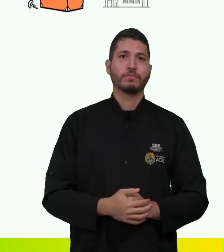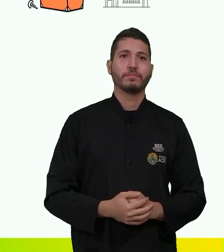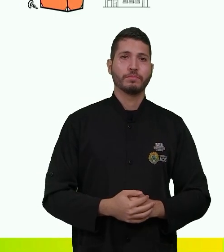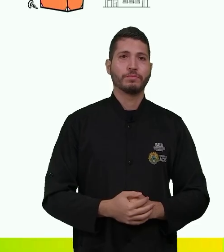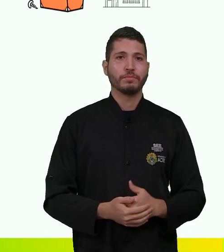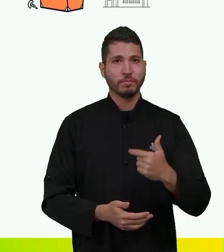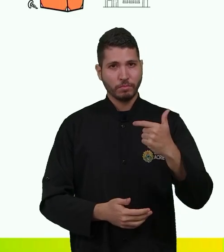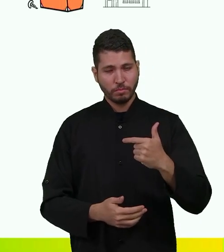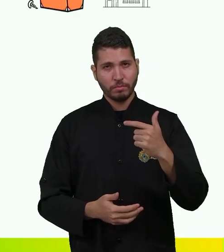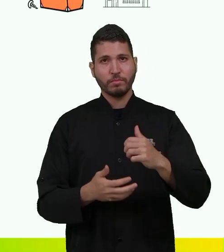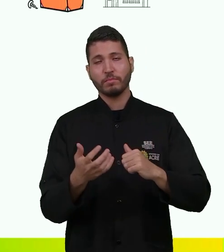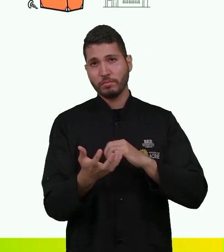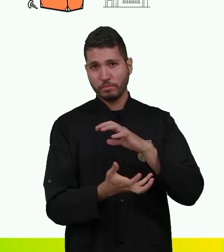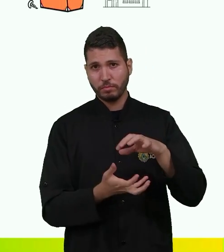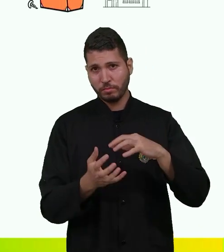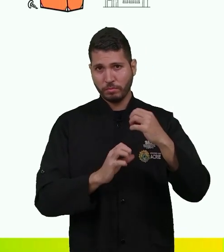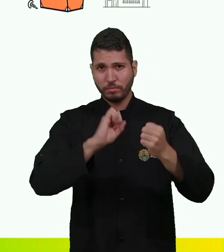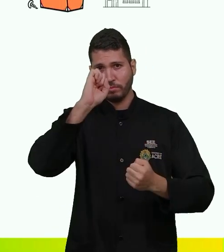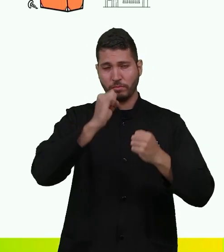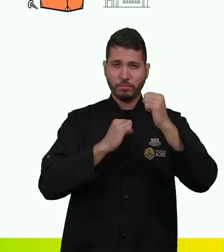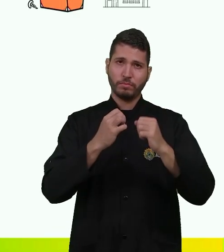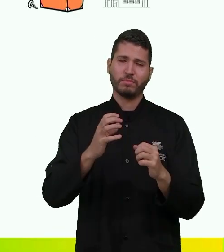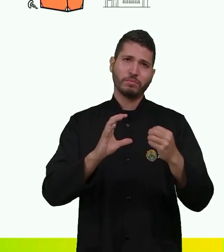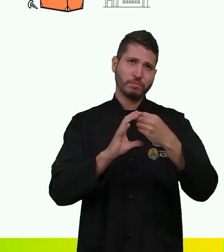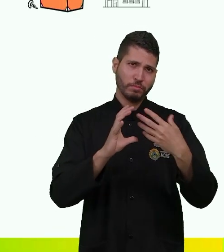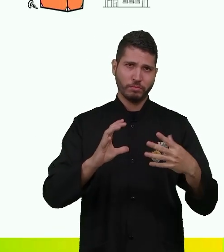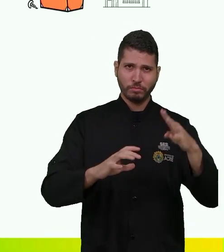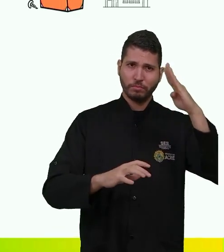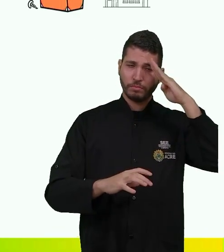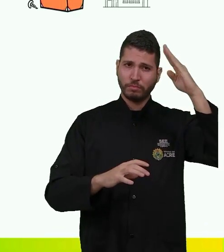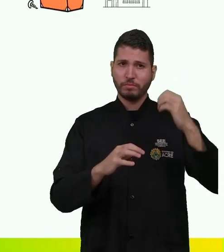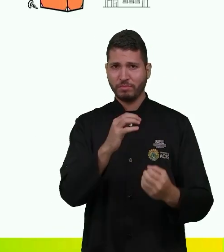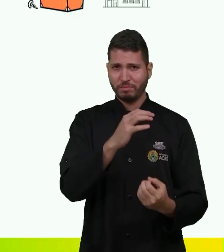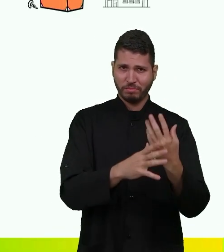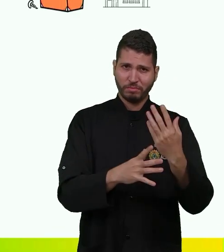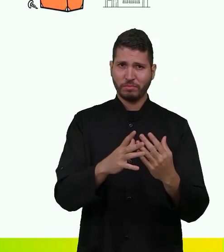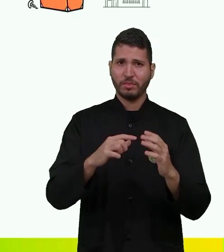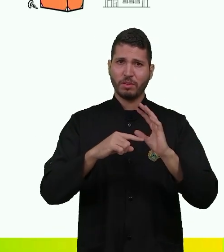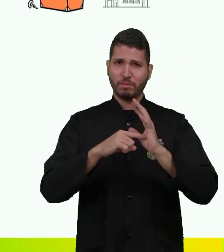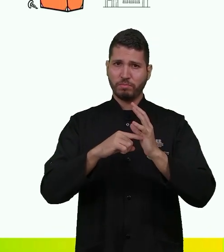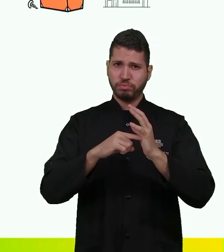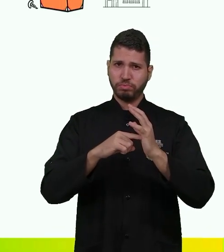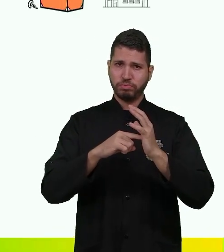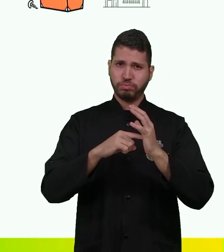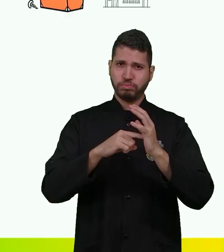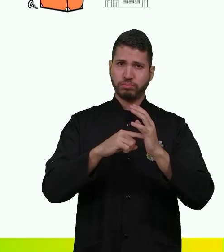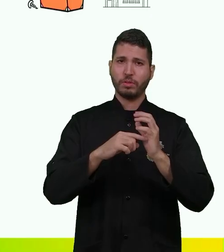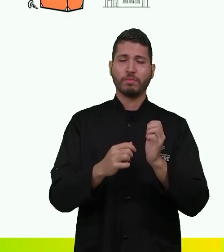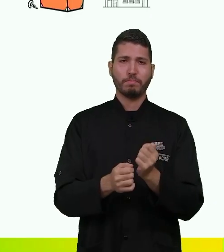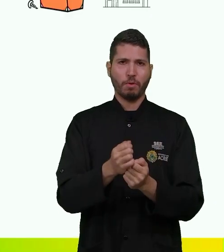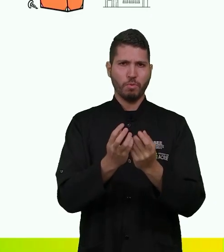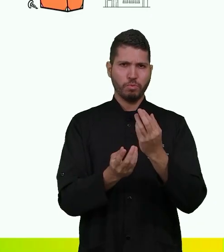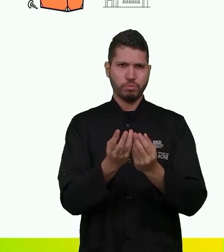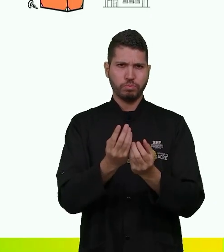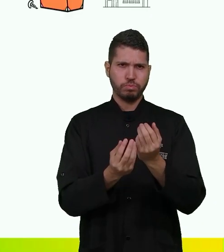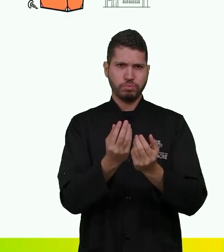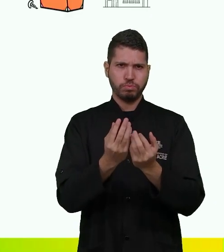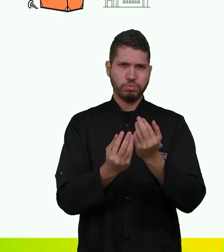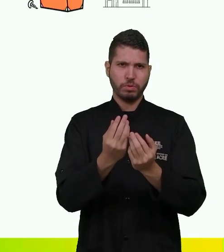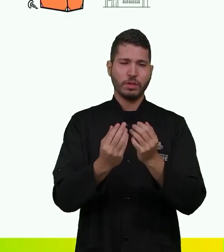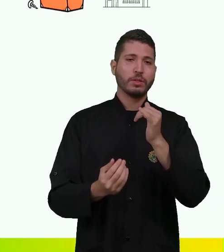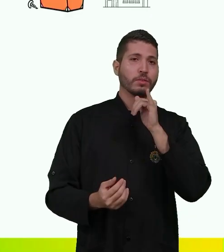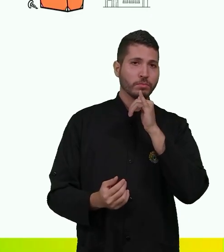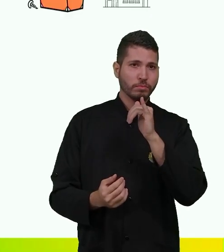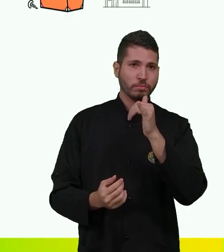A segunda Revolução Industrial tem como principais características o surgimento do motor a explosão e da eletricidade,